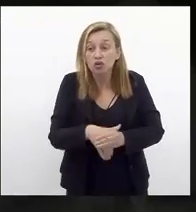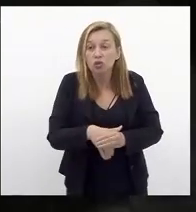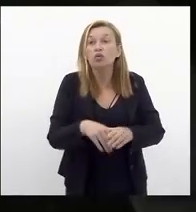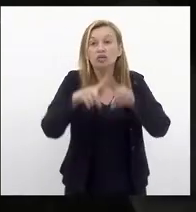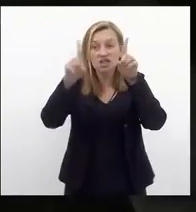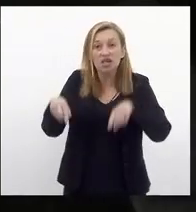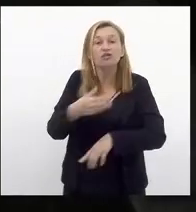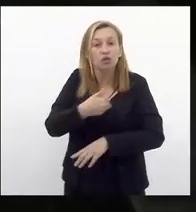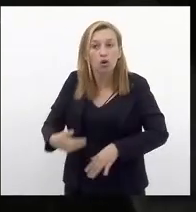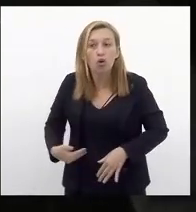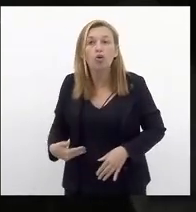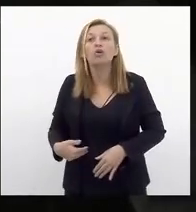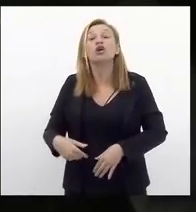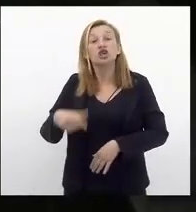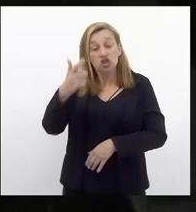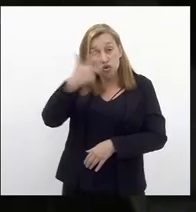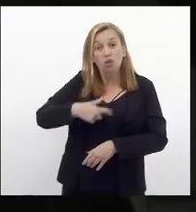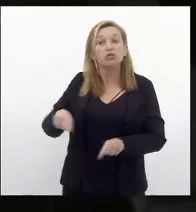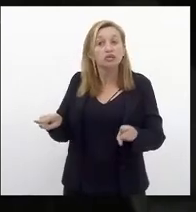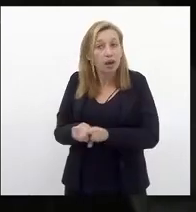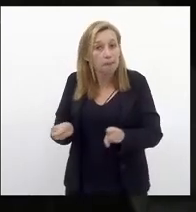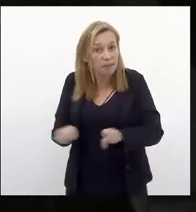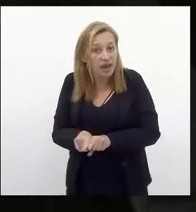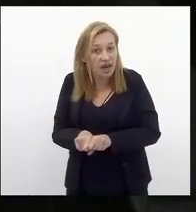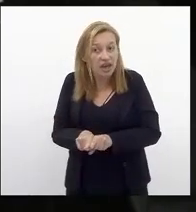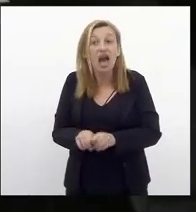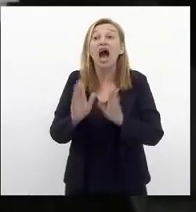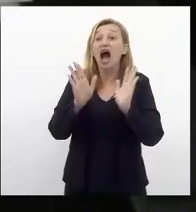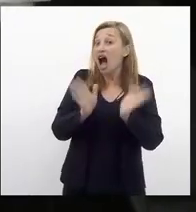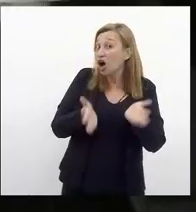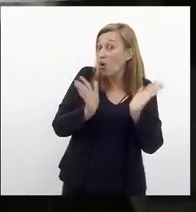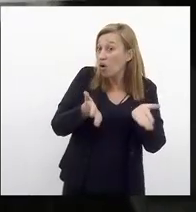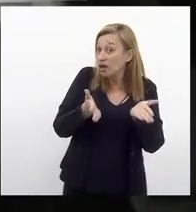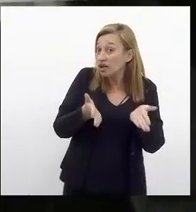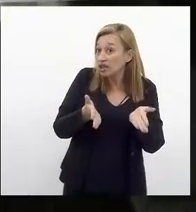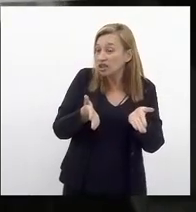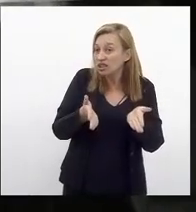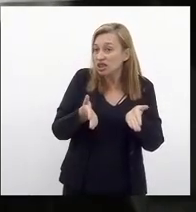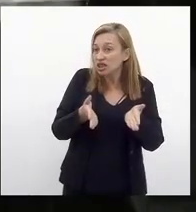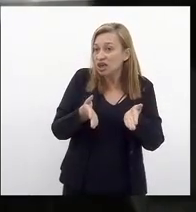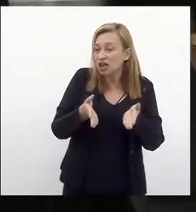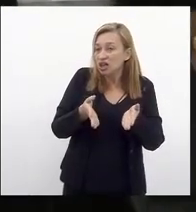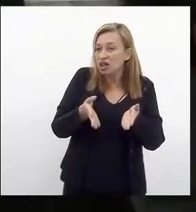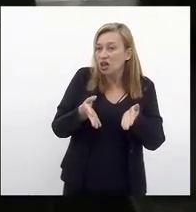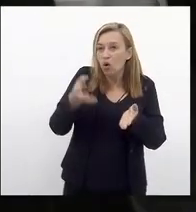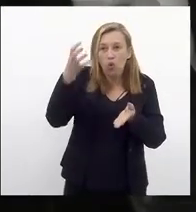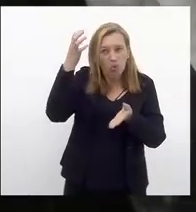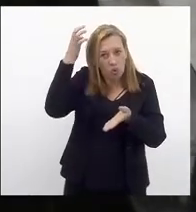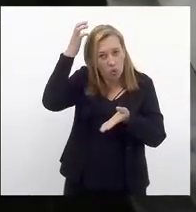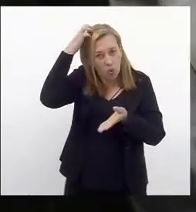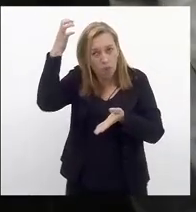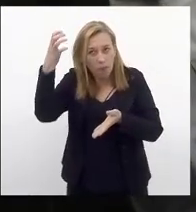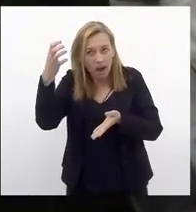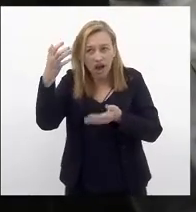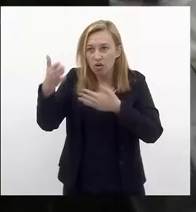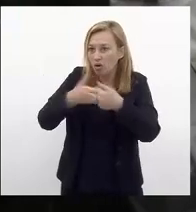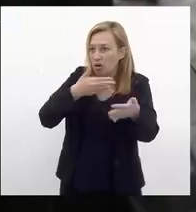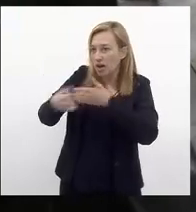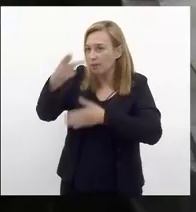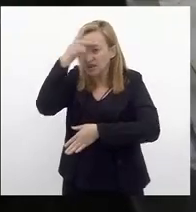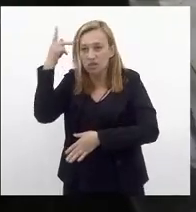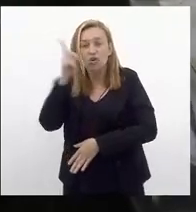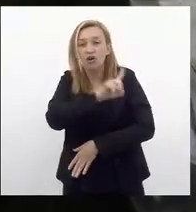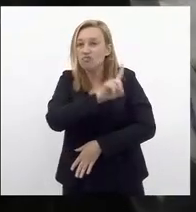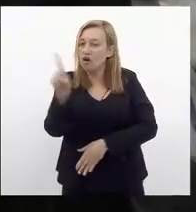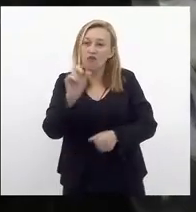como servidora pública que também sou agora jogar para a plateia eu não faço